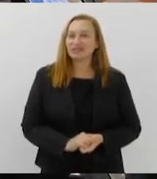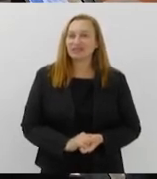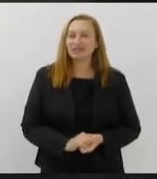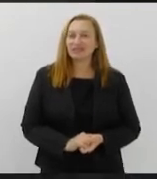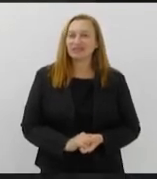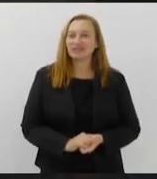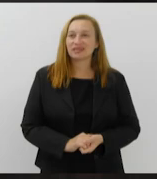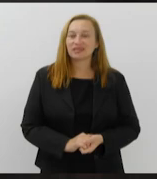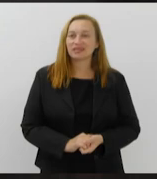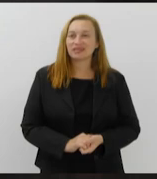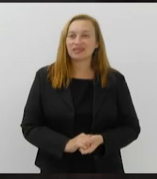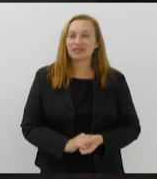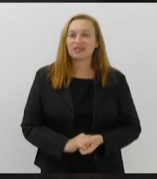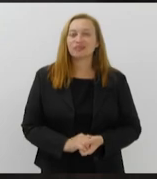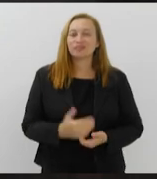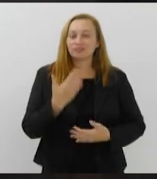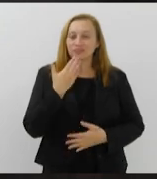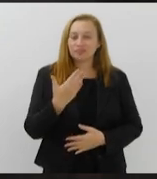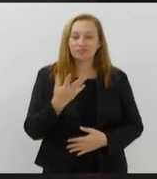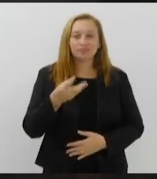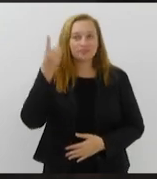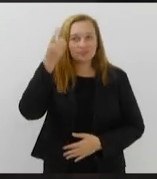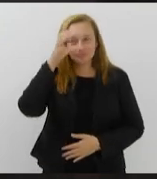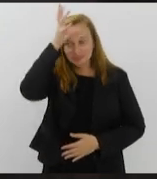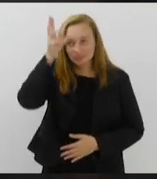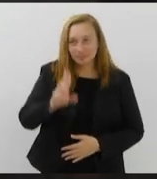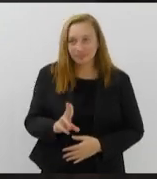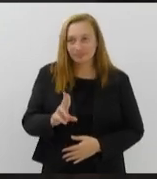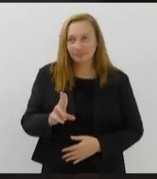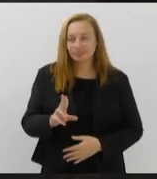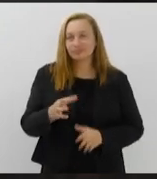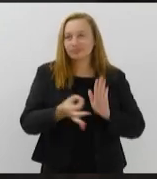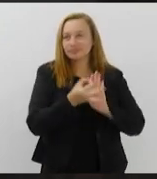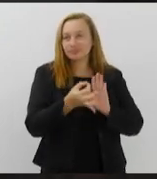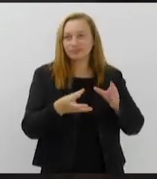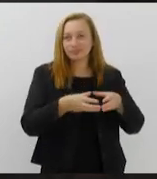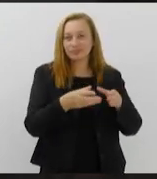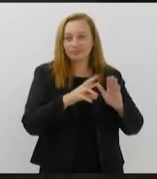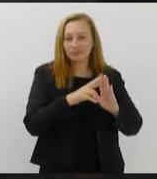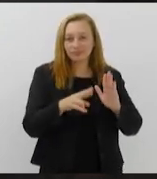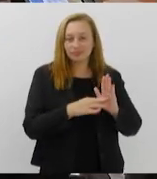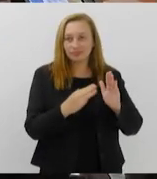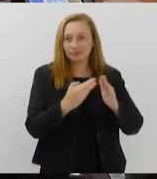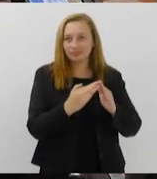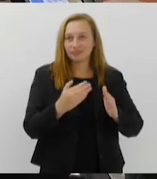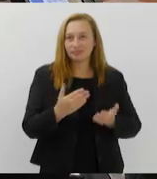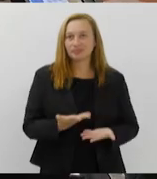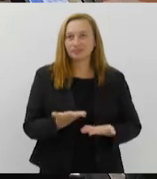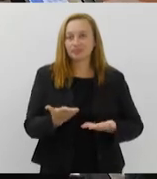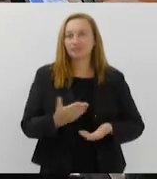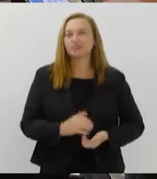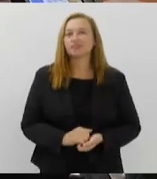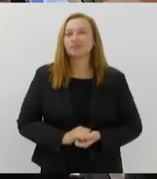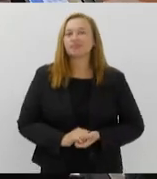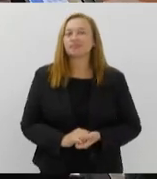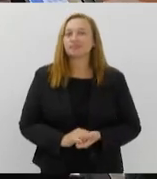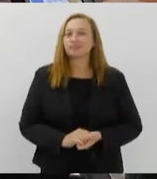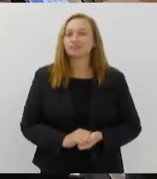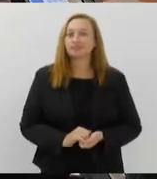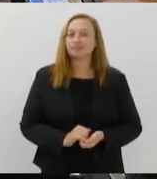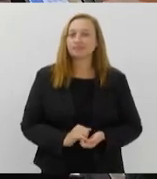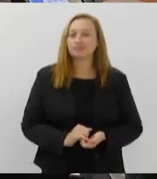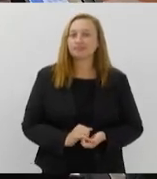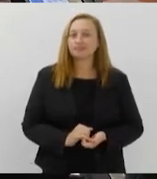A presidência designa a deputada Tia Ju para emitir o parecer pela Comissão de Normas Internas, por favor. Tia Ju.